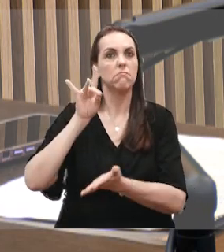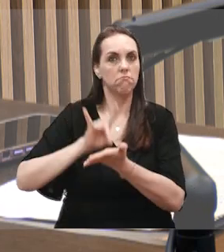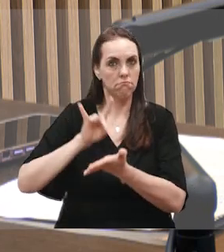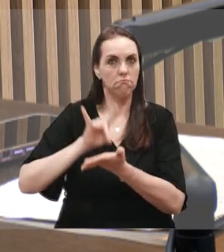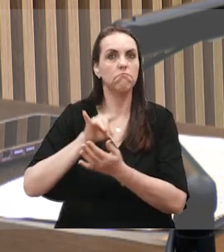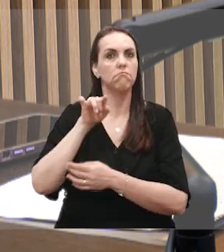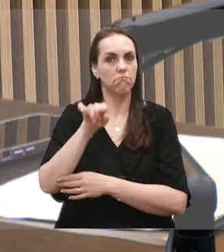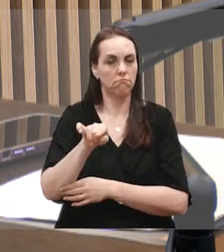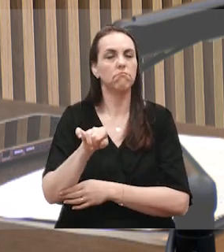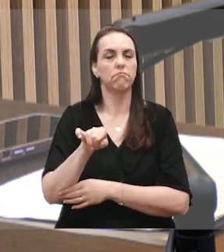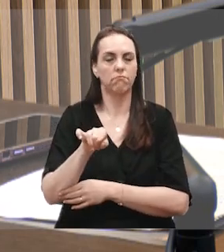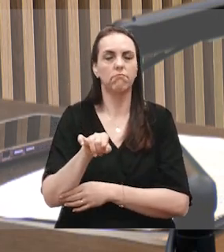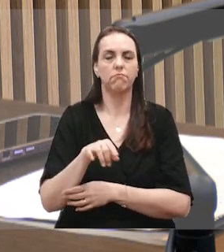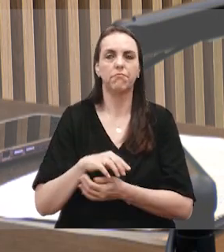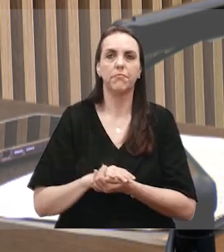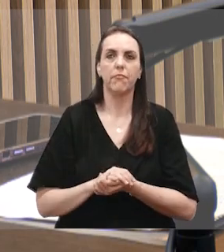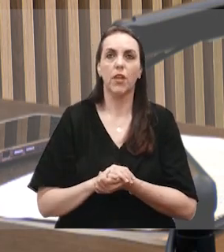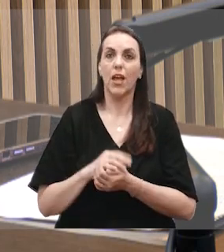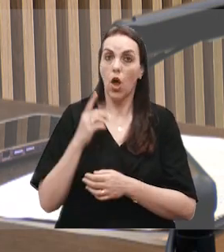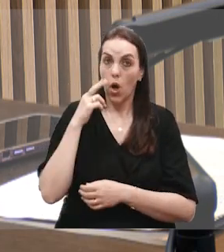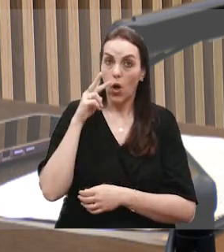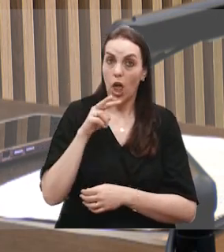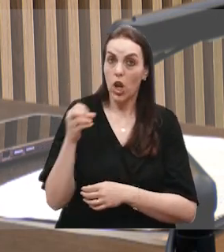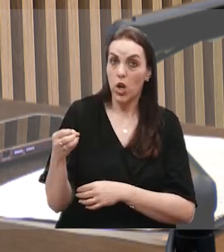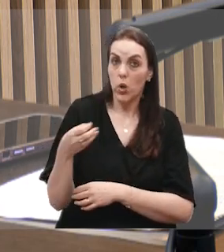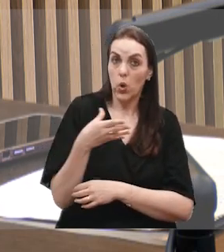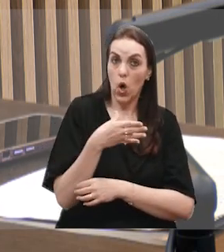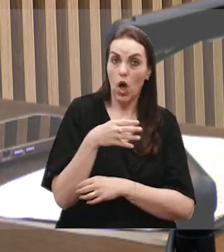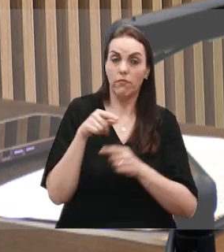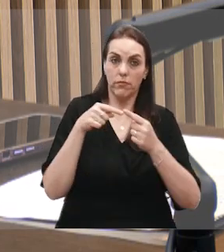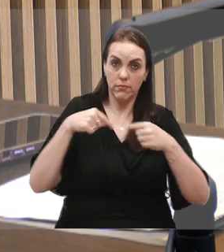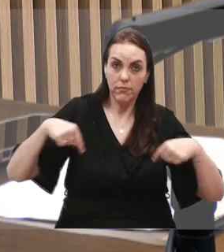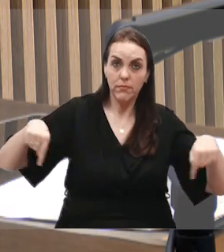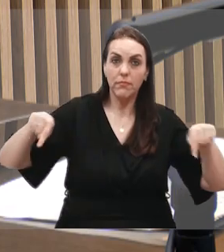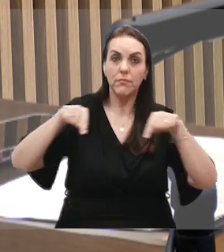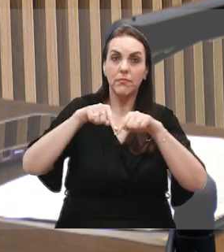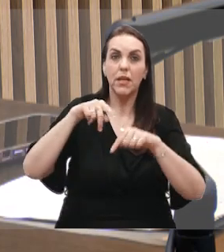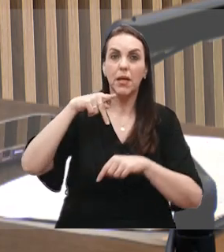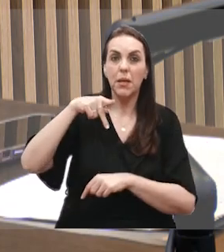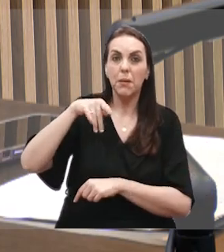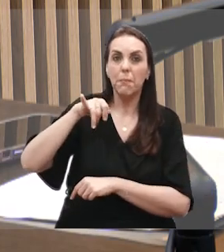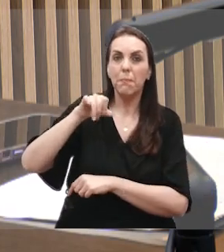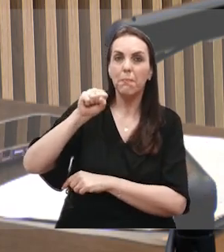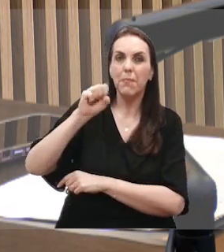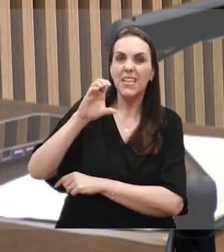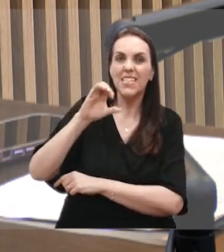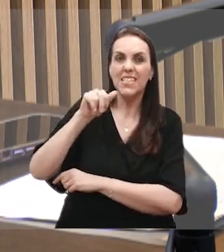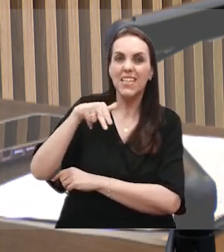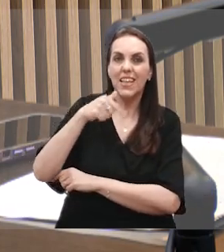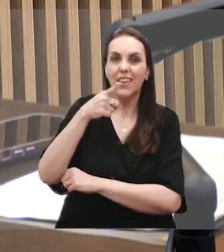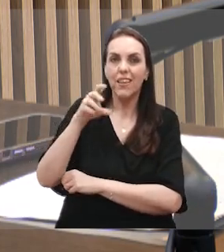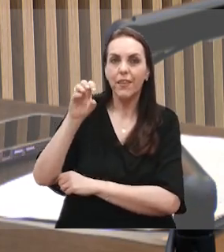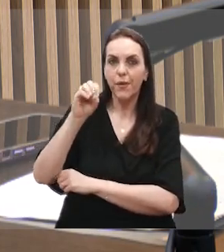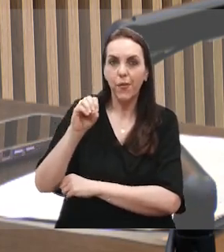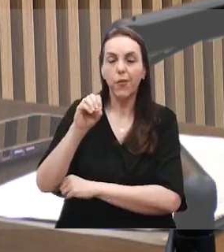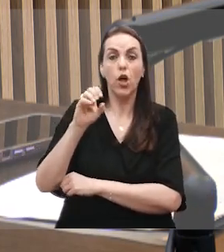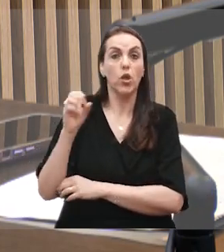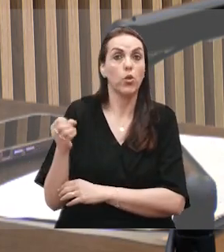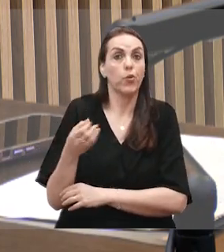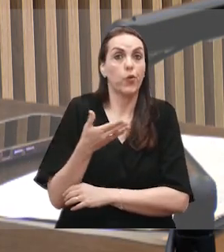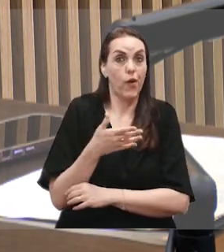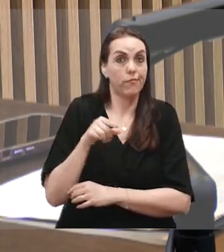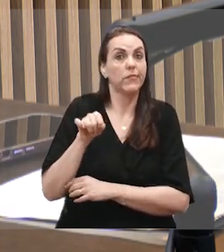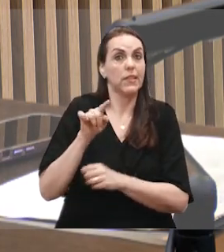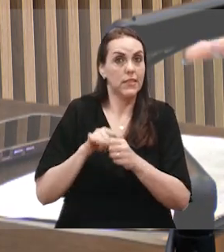também tem que olhar, os novos piscinões também são muito importantes para a nossa cidade, porque eles já permitiram que situações